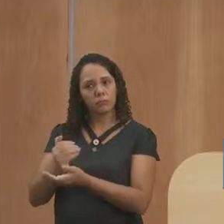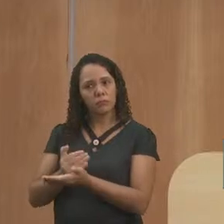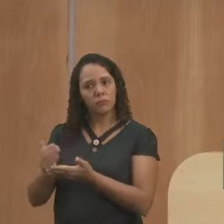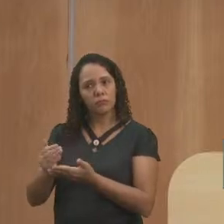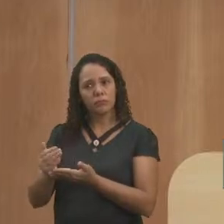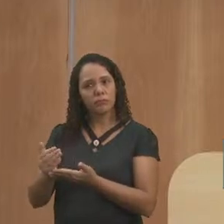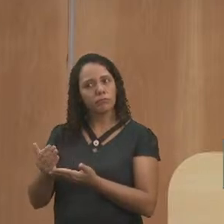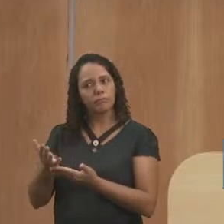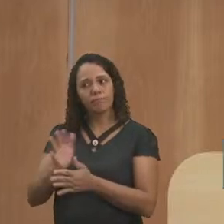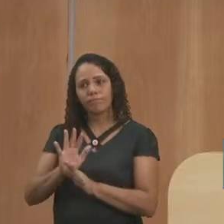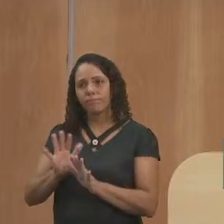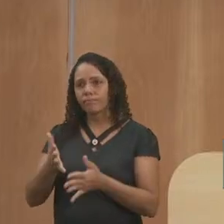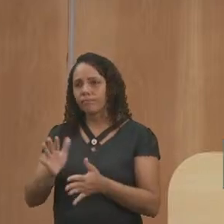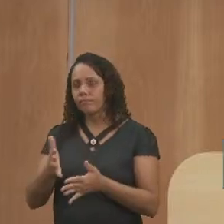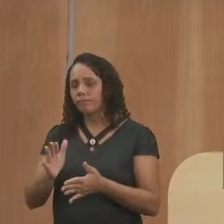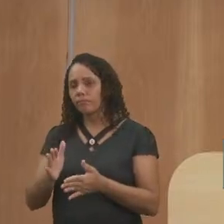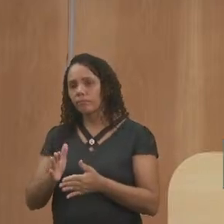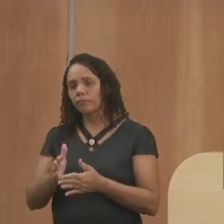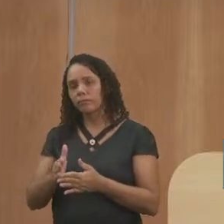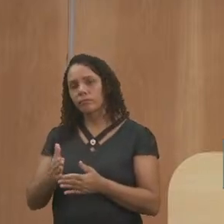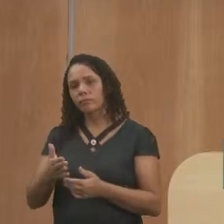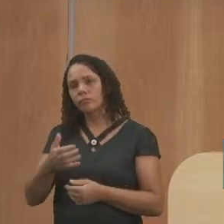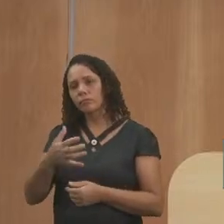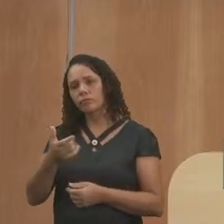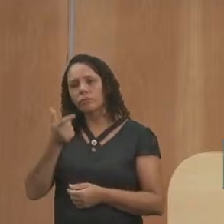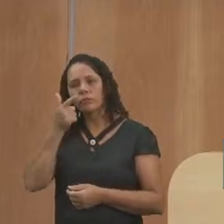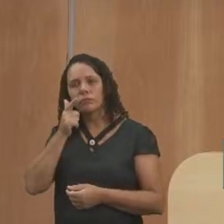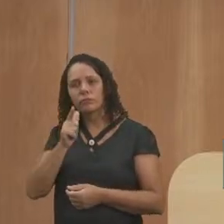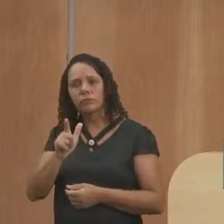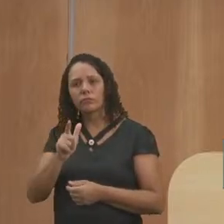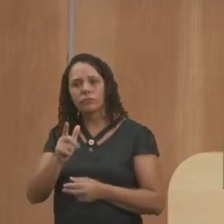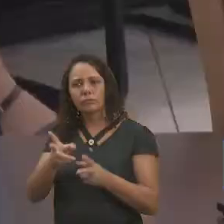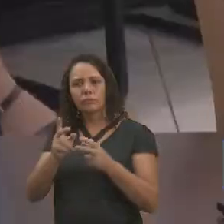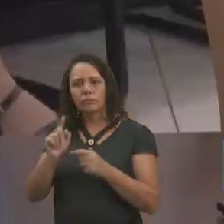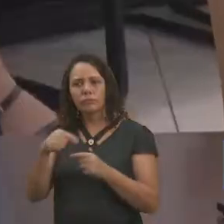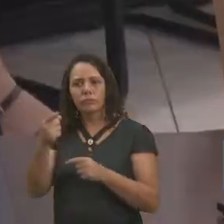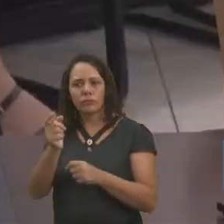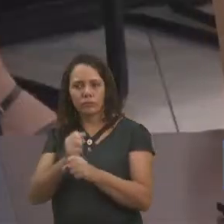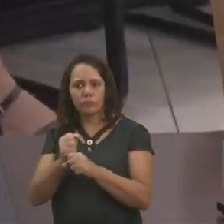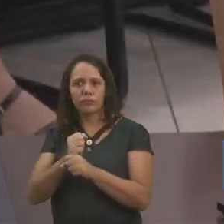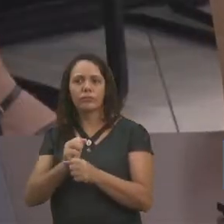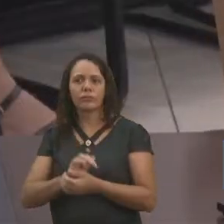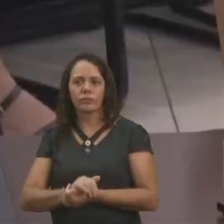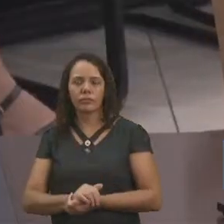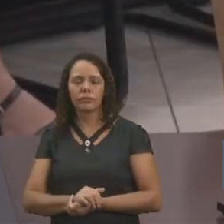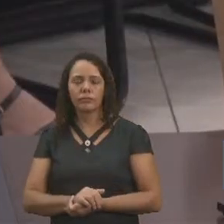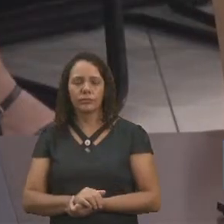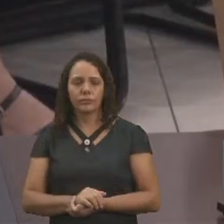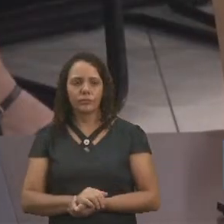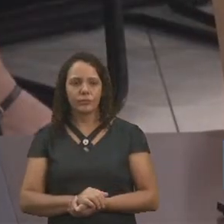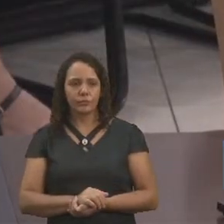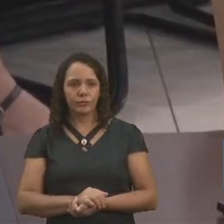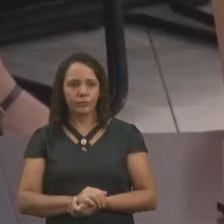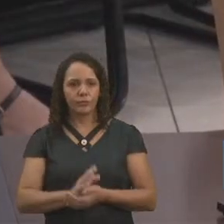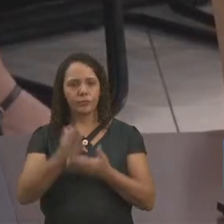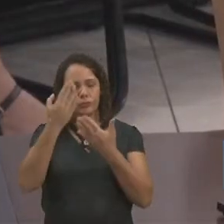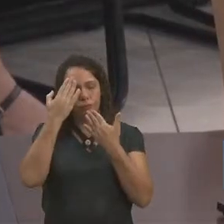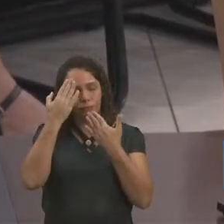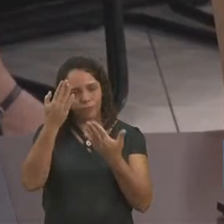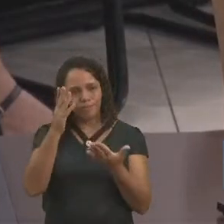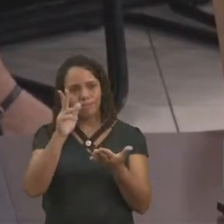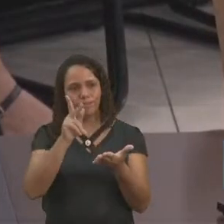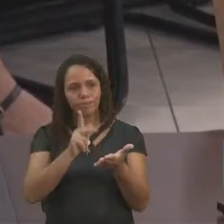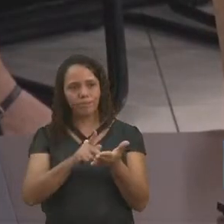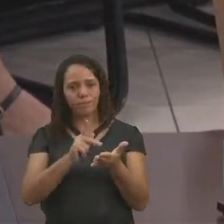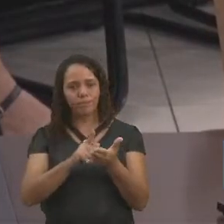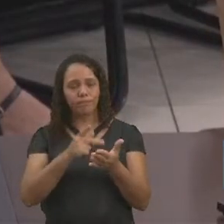deu efeito. Sentiu. Acho que vai sentir a partir do ano que vem. Sim. Olha, eu quero agradecer muito,